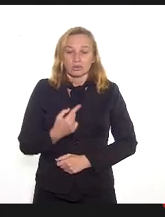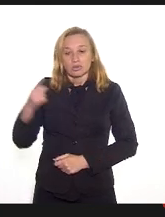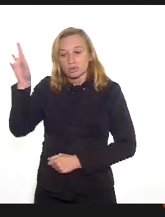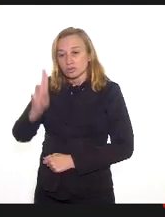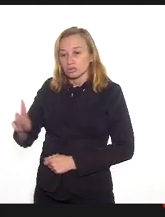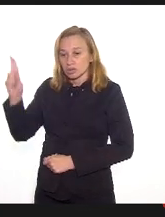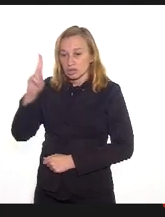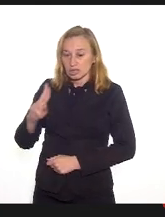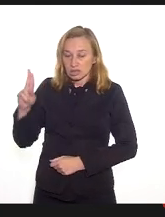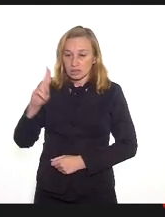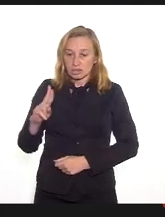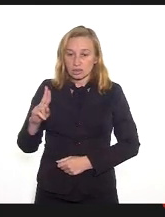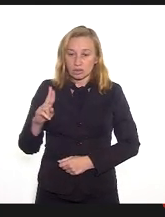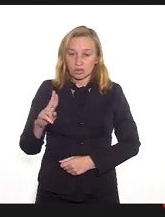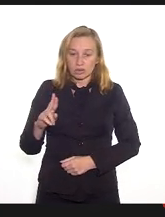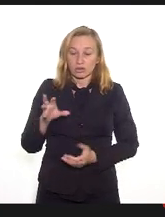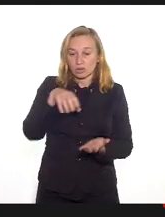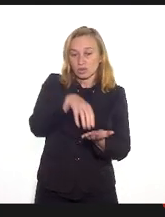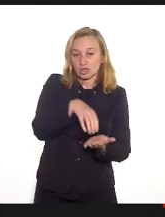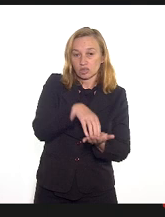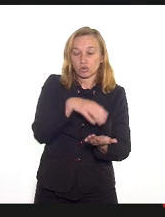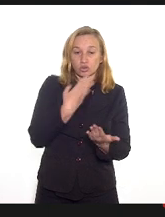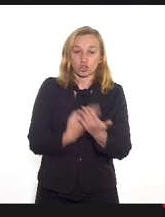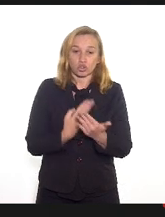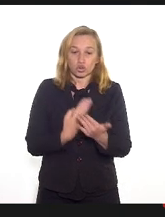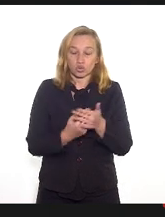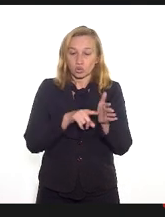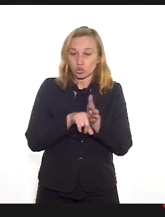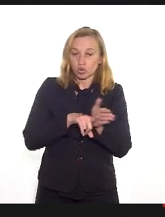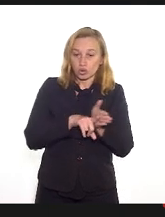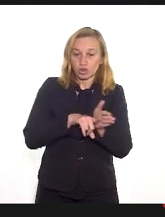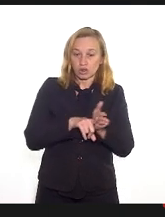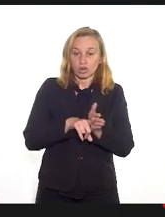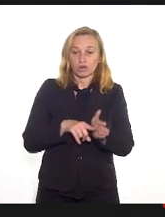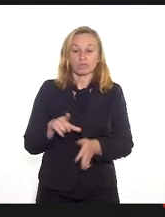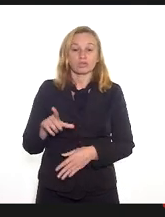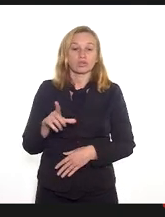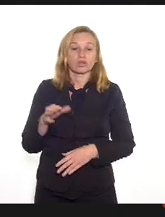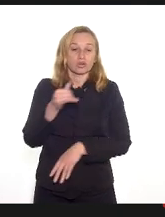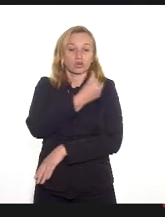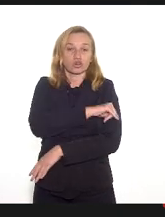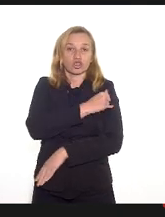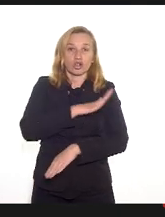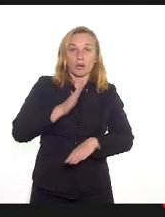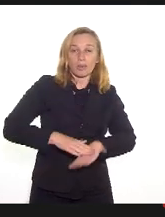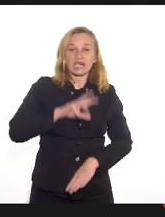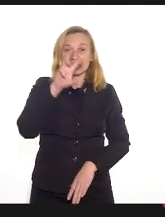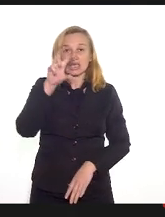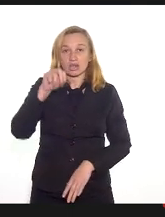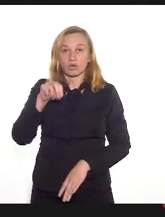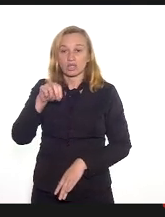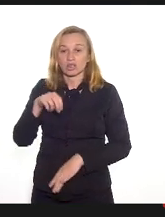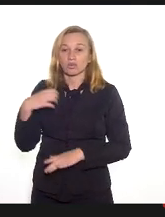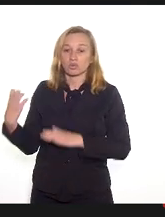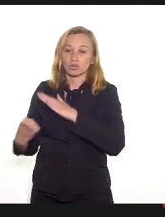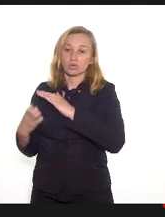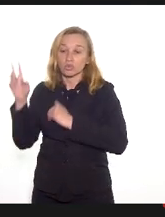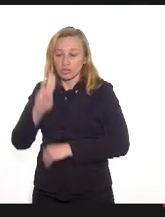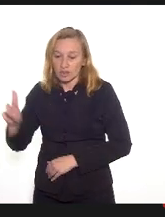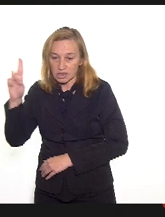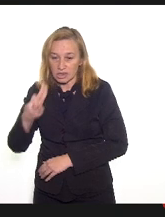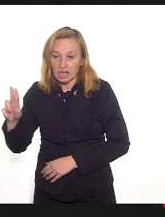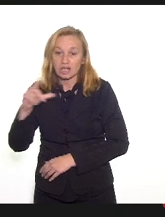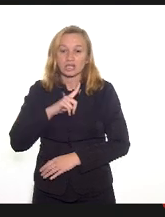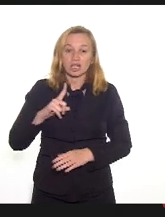universidades e os nossos centros de pesquisas. Nós temos no Rio de Janeiro mais de 50 universidades, nós temos